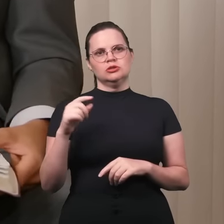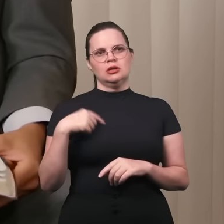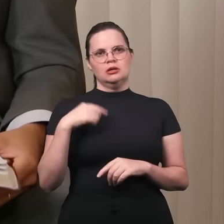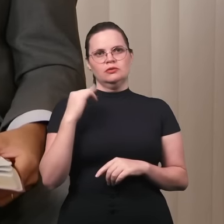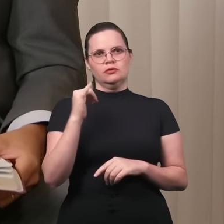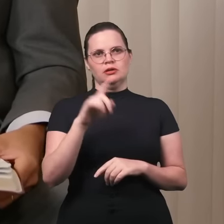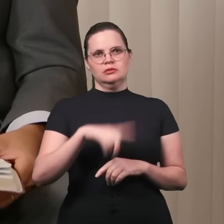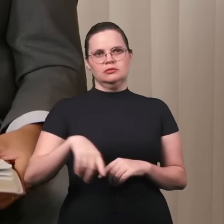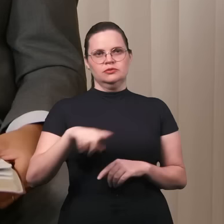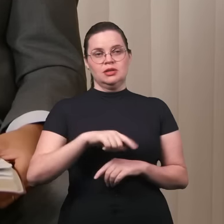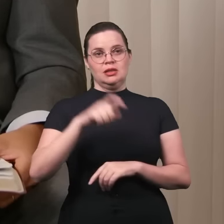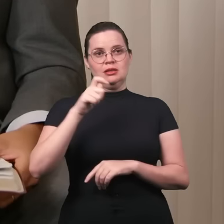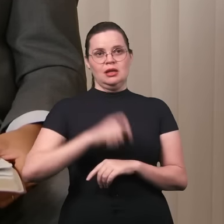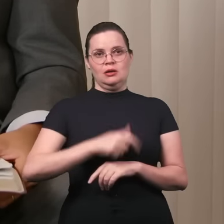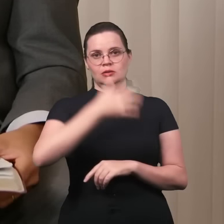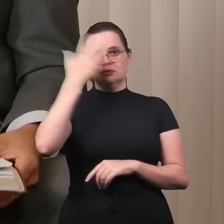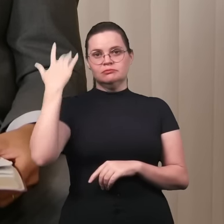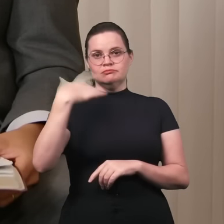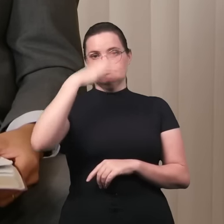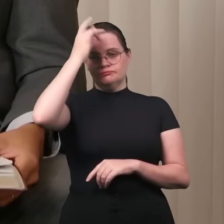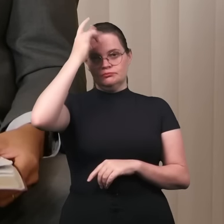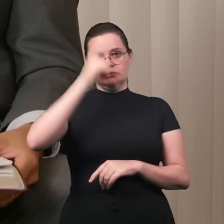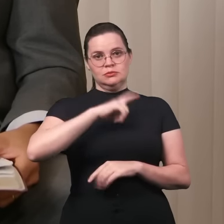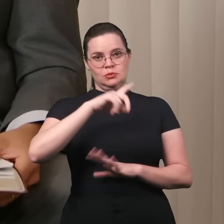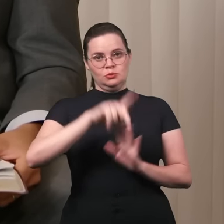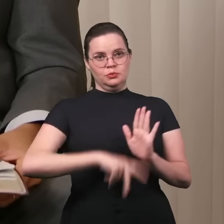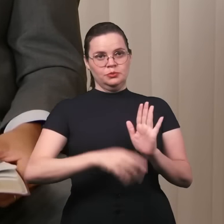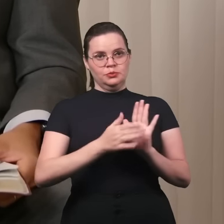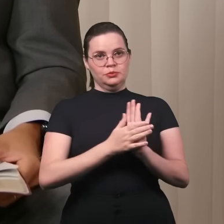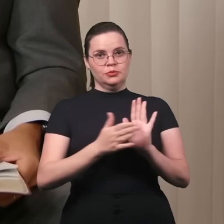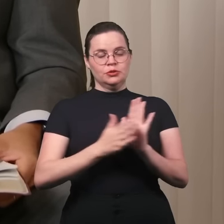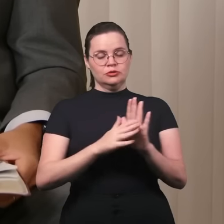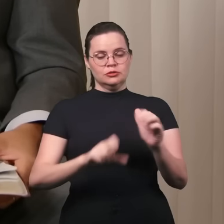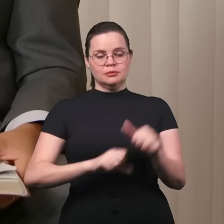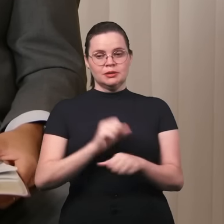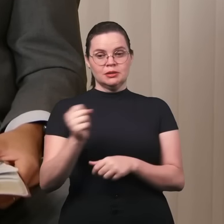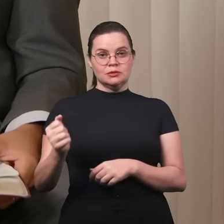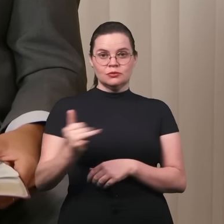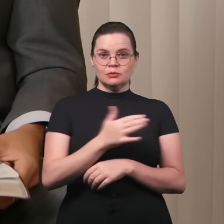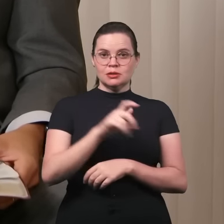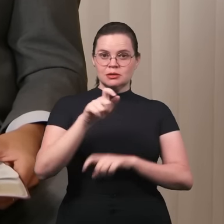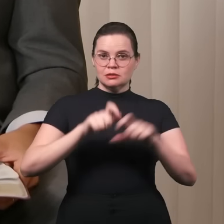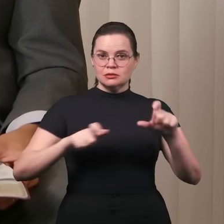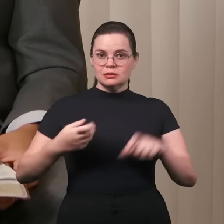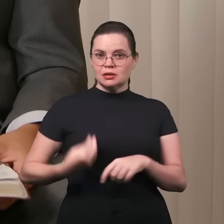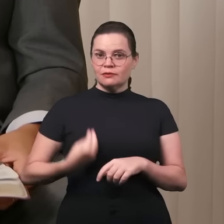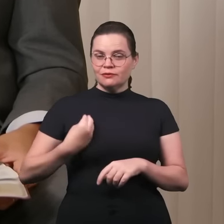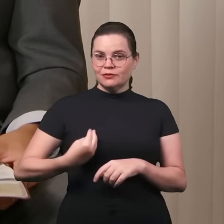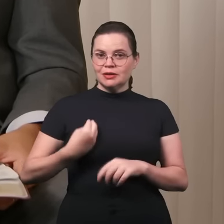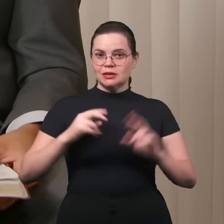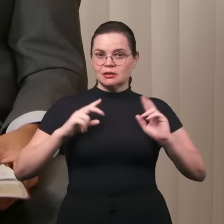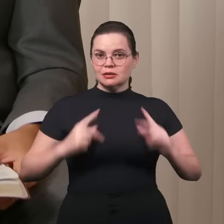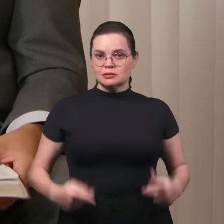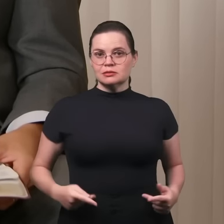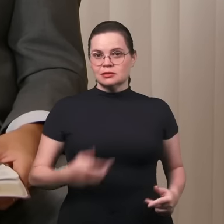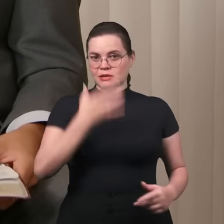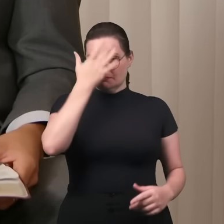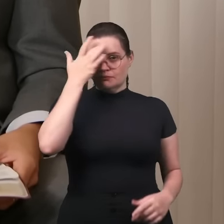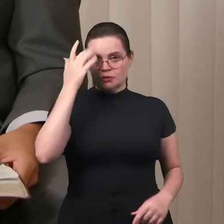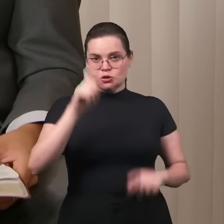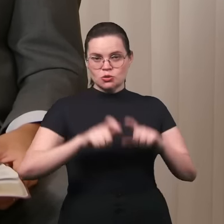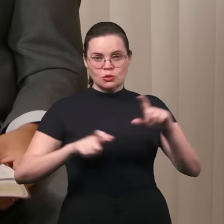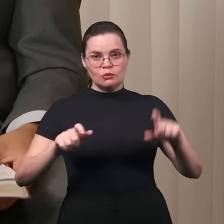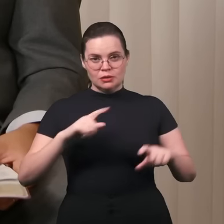queridos, quando o Espírito Santo tem um projeto de mudança de vida na vida do homem, o